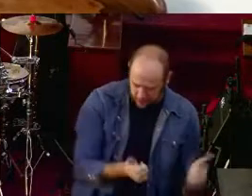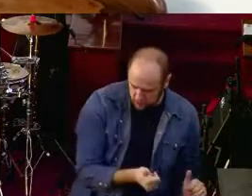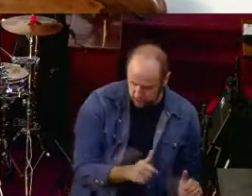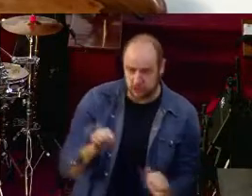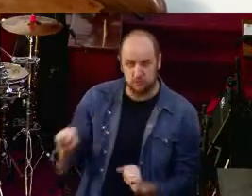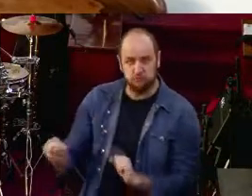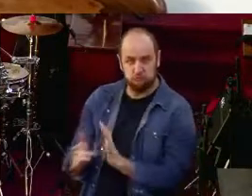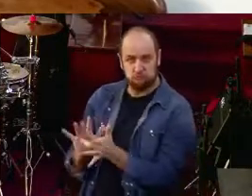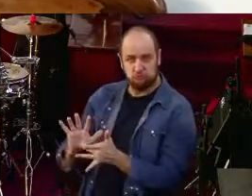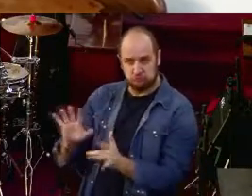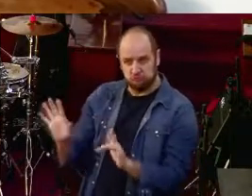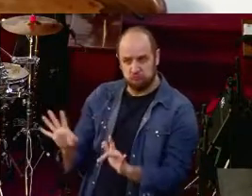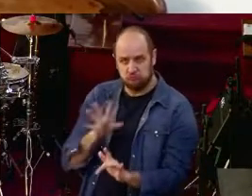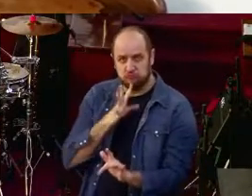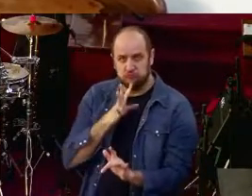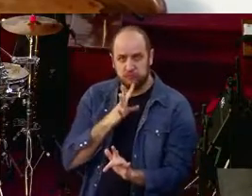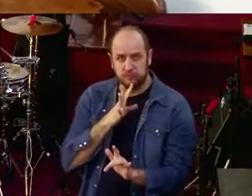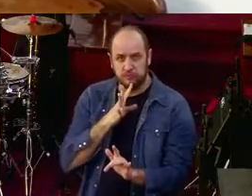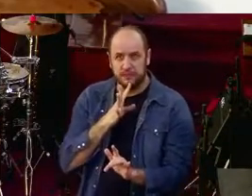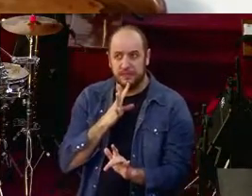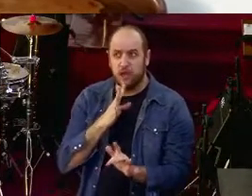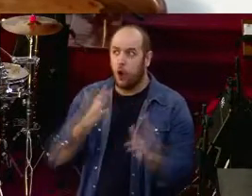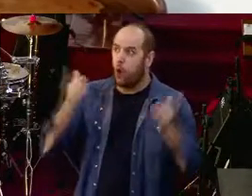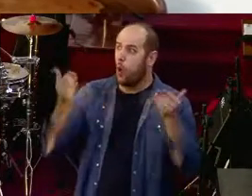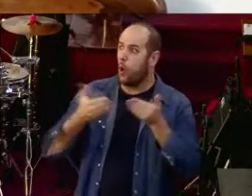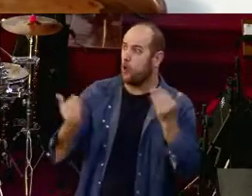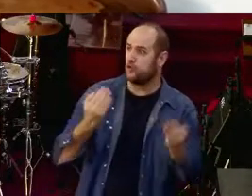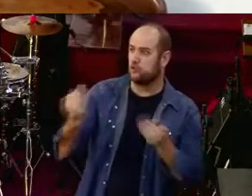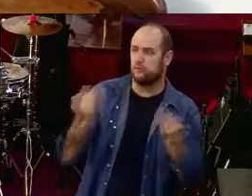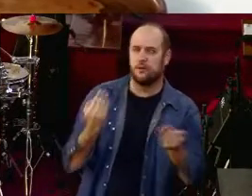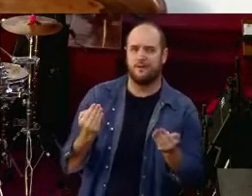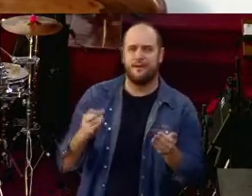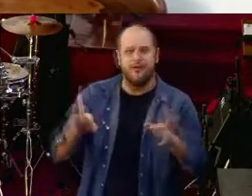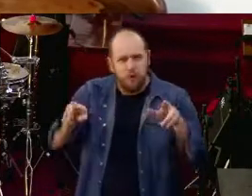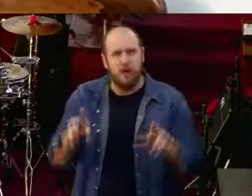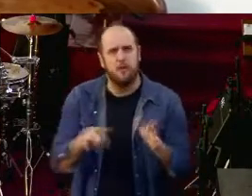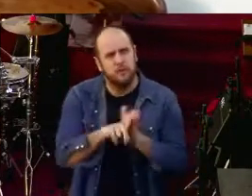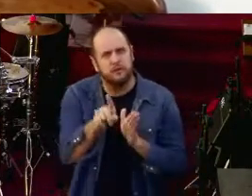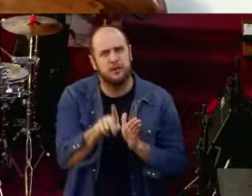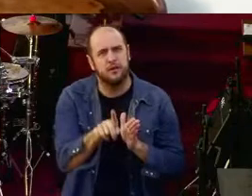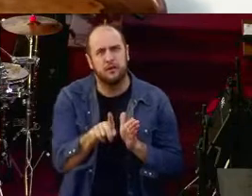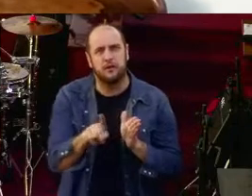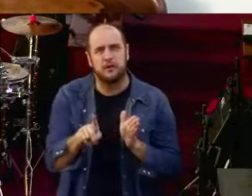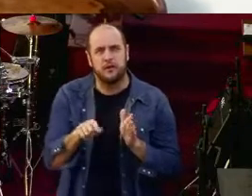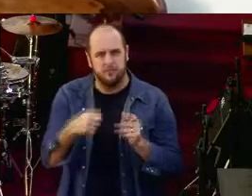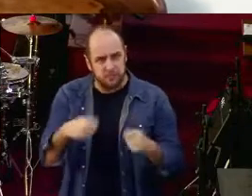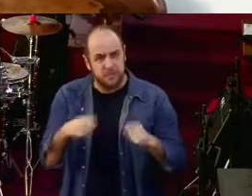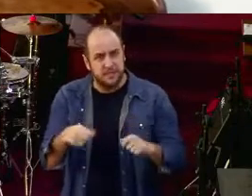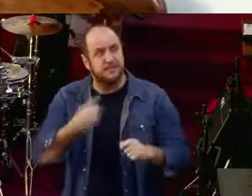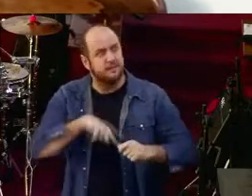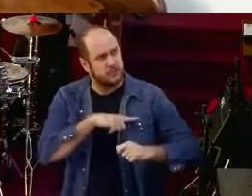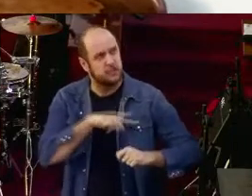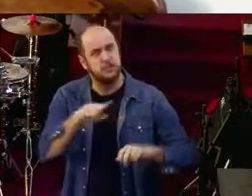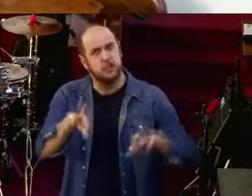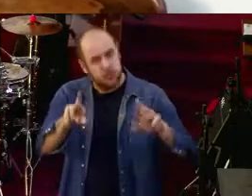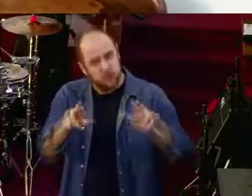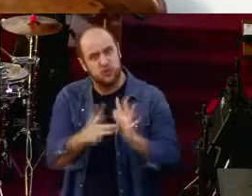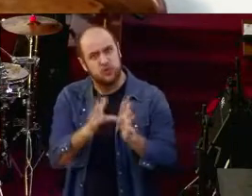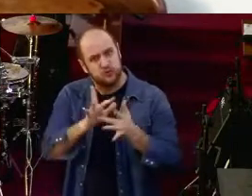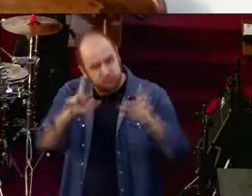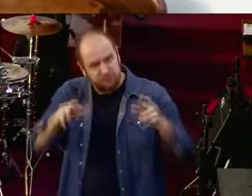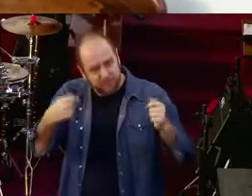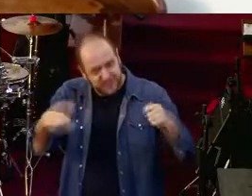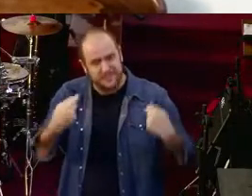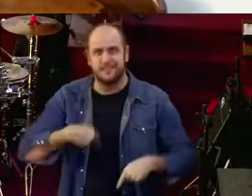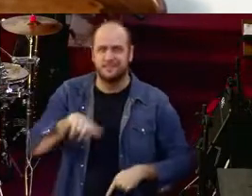que Jesus fez, e o nosso, hoje. Será que é o mesmo? Será que nós precisamos passar por um batismo igual ao batismo de